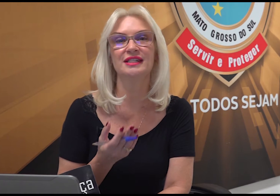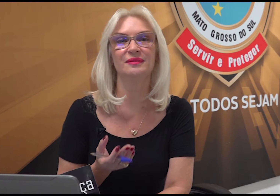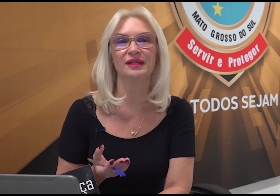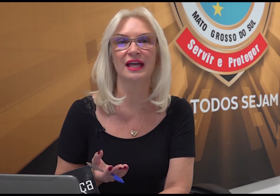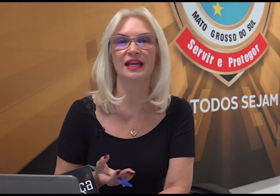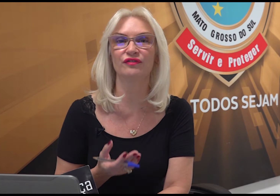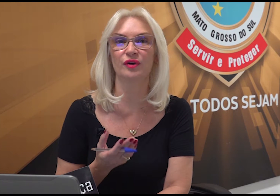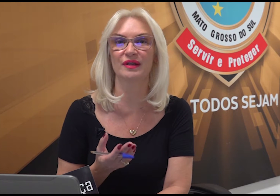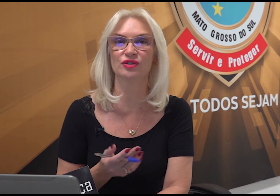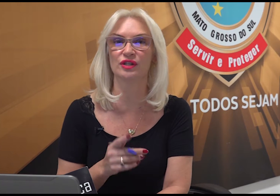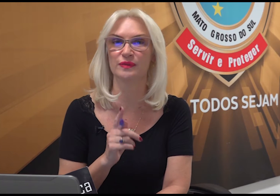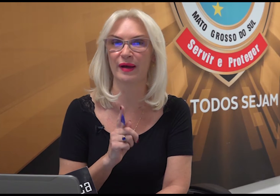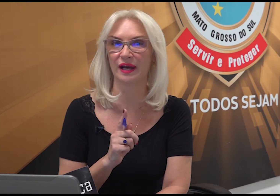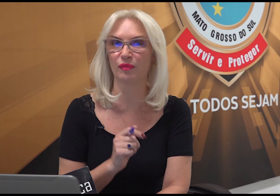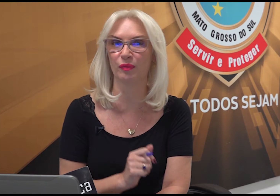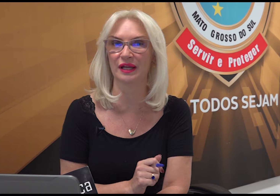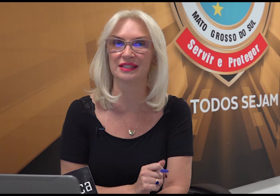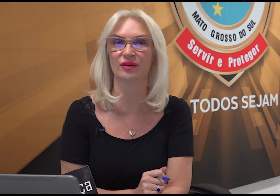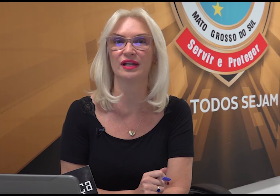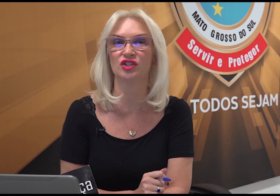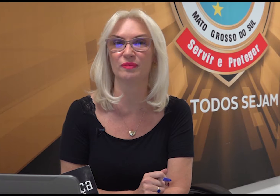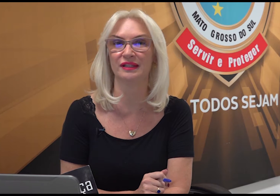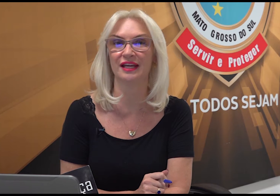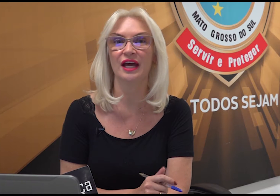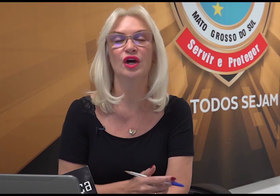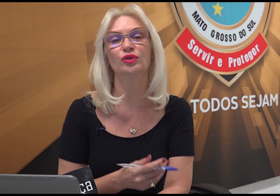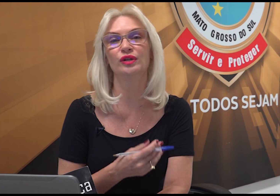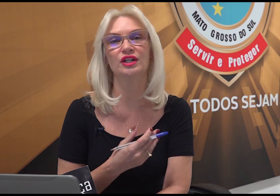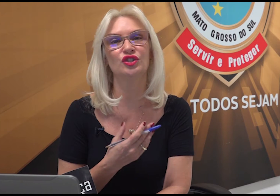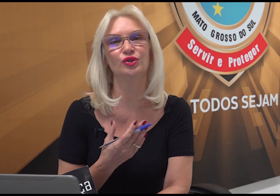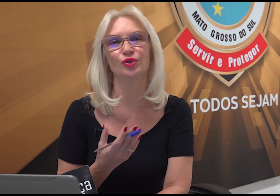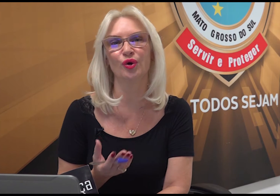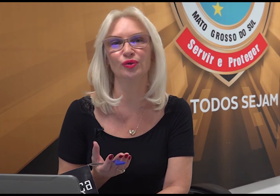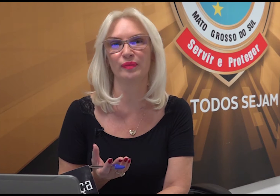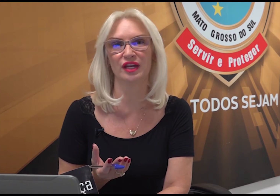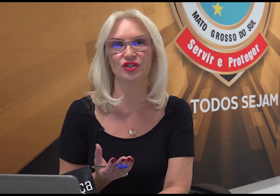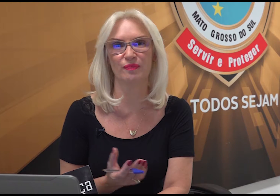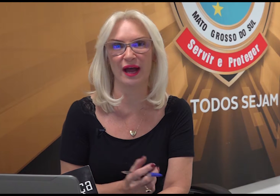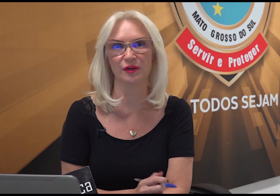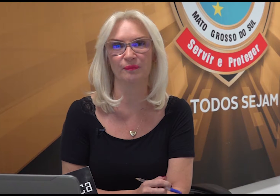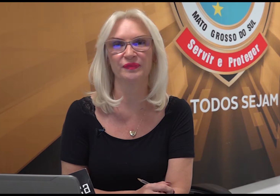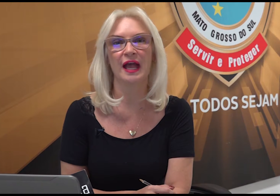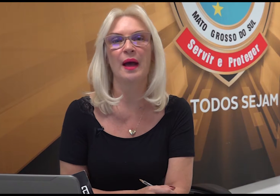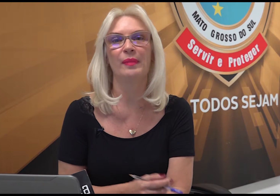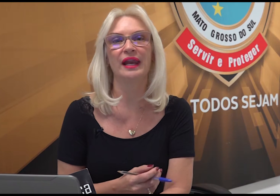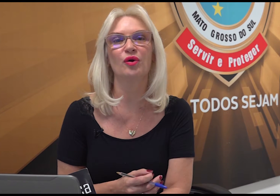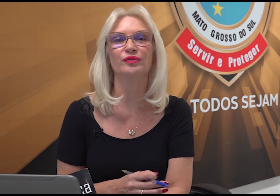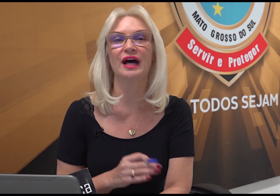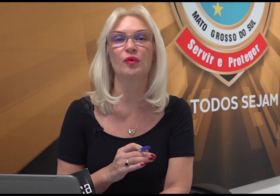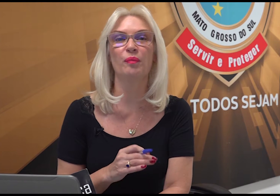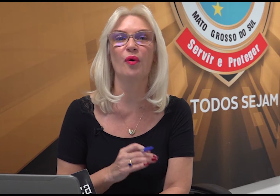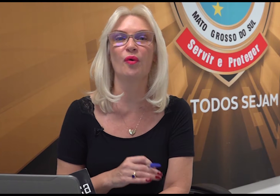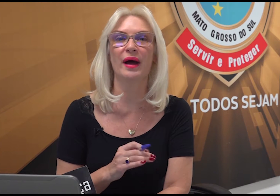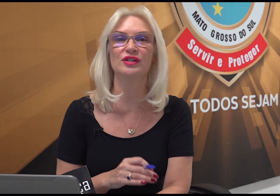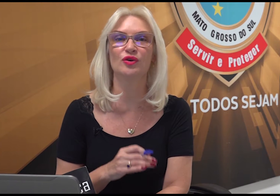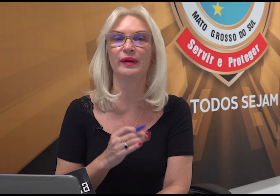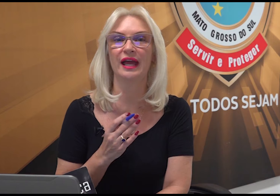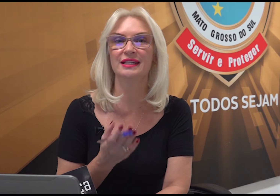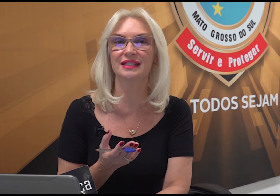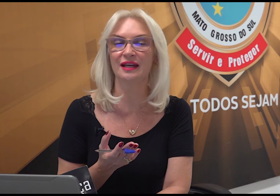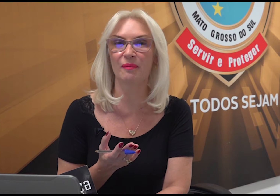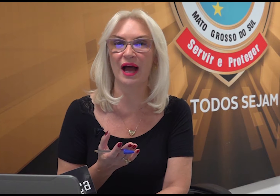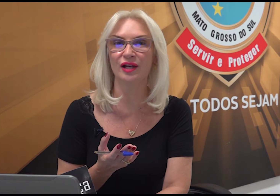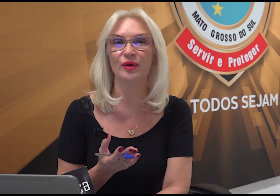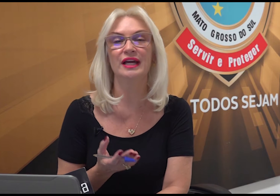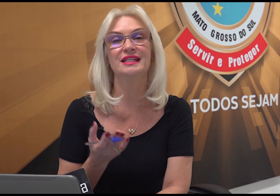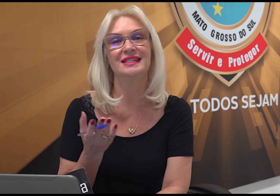e disseminar informações para a população LGBT durante todo o mês de maio. Para contar um pouco mais sobre